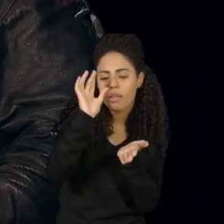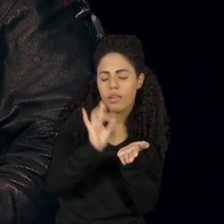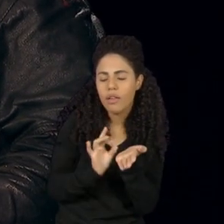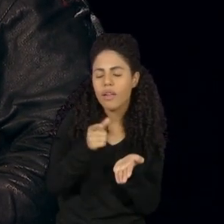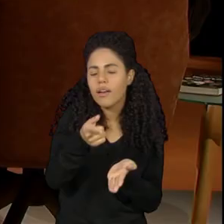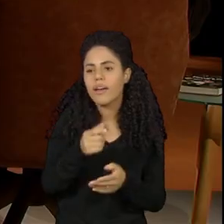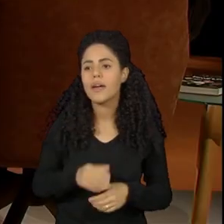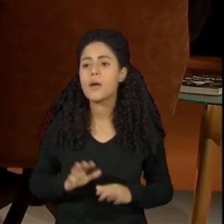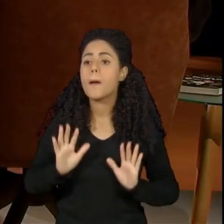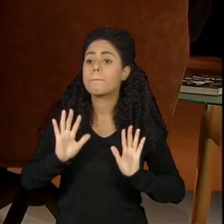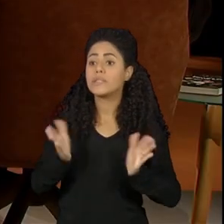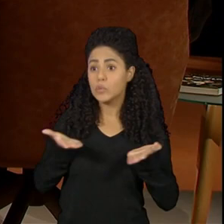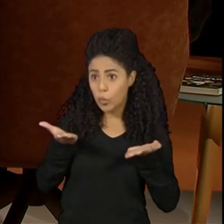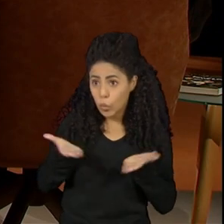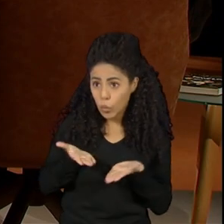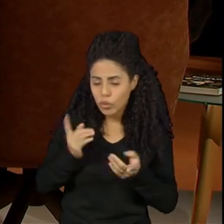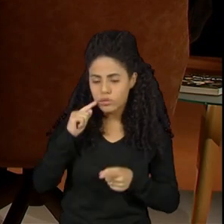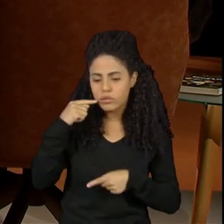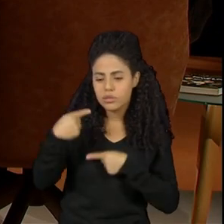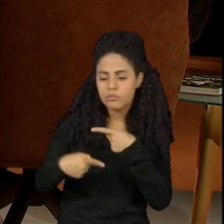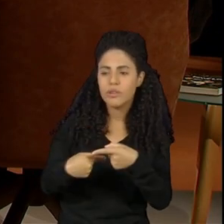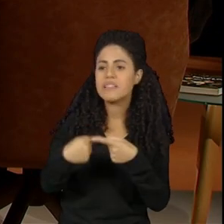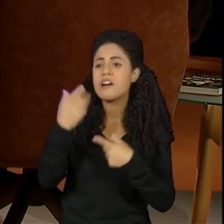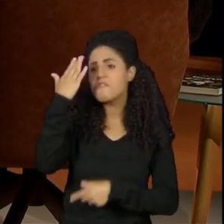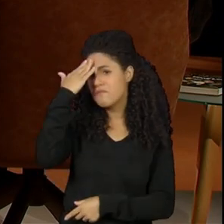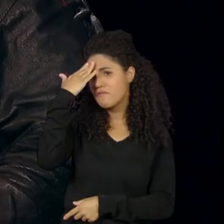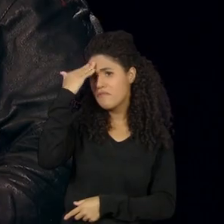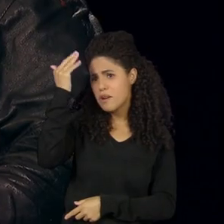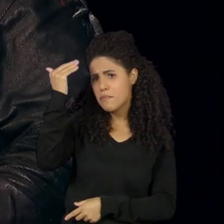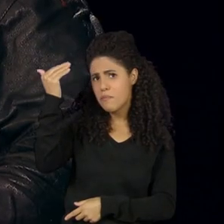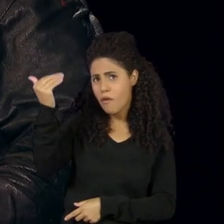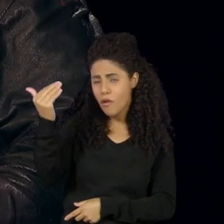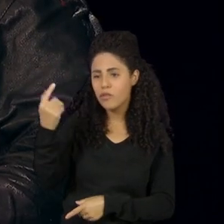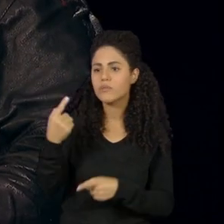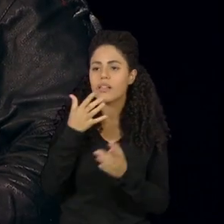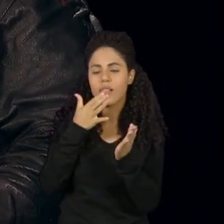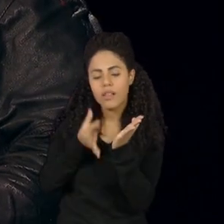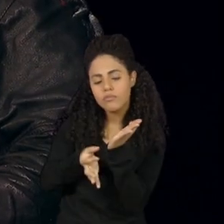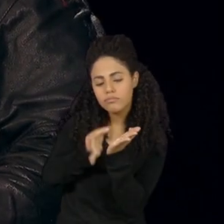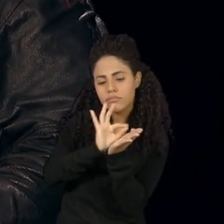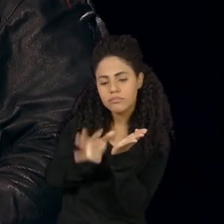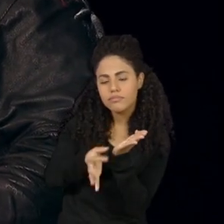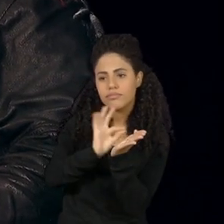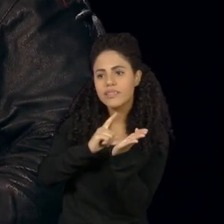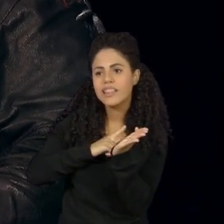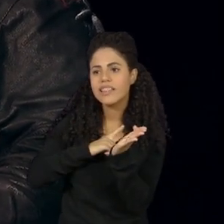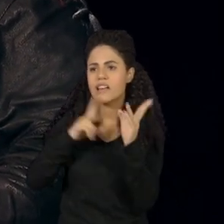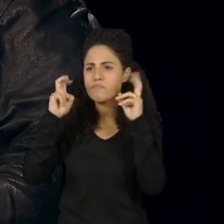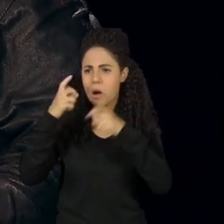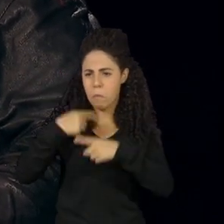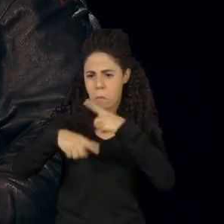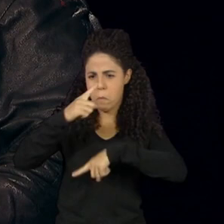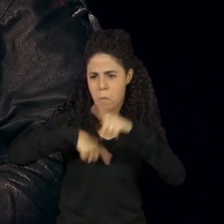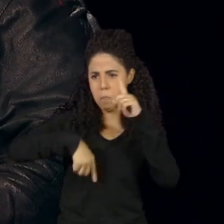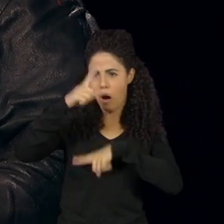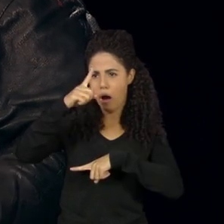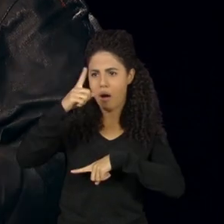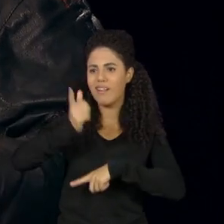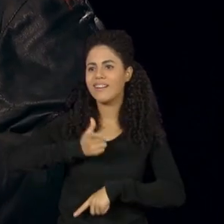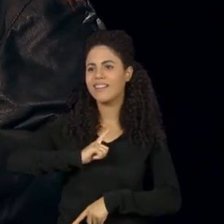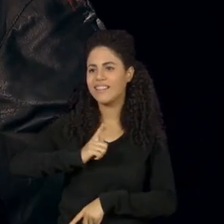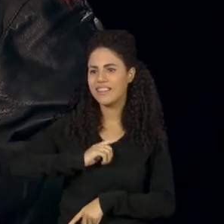aí, acontece que o Angeli depois ficou muito famoso, porque ele lançou a revista... A revista foi um sucesso, né? Com Bob Cuspe,